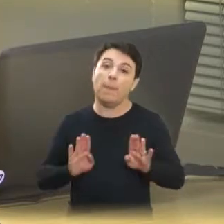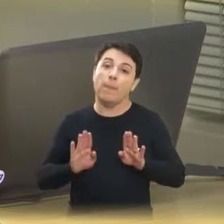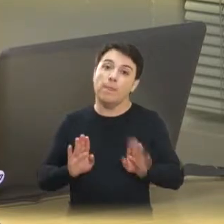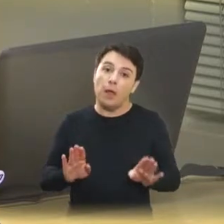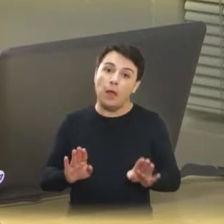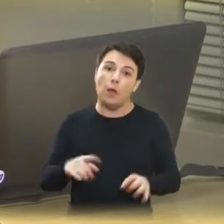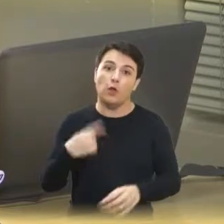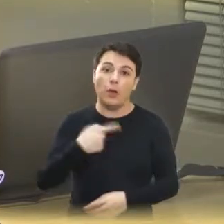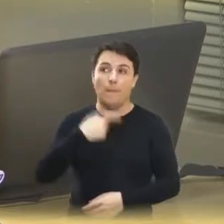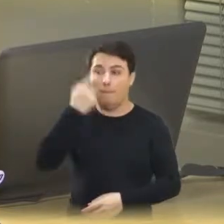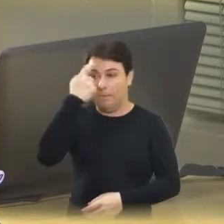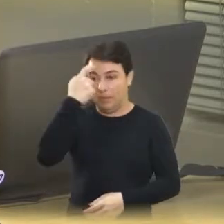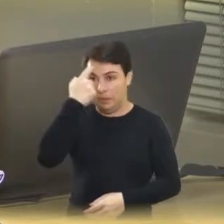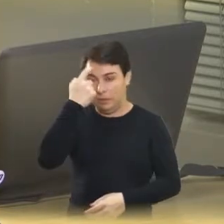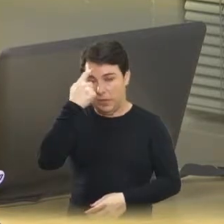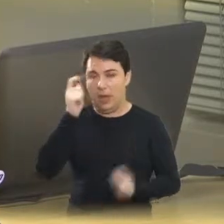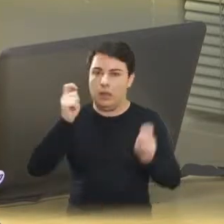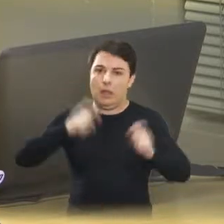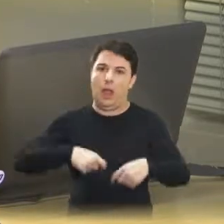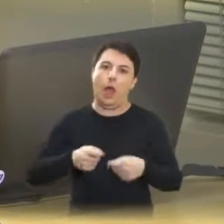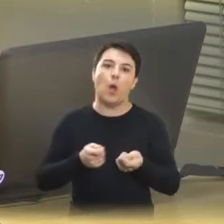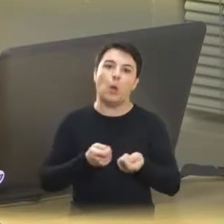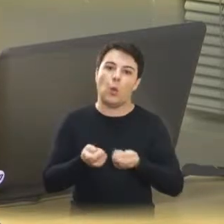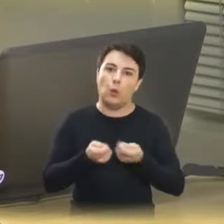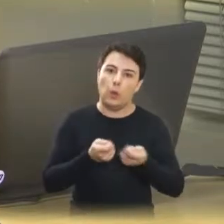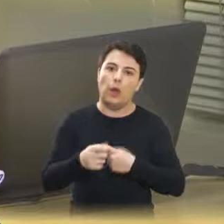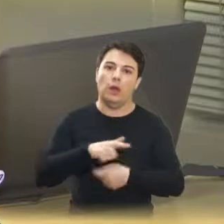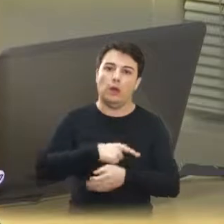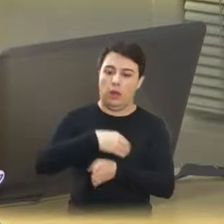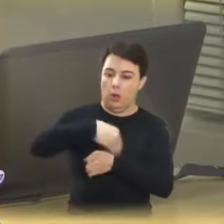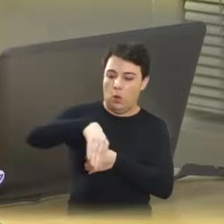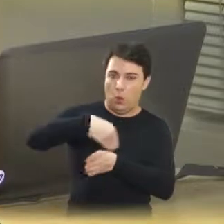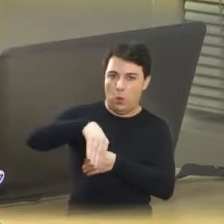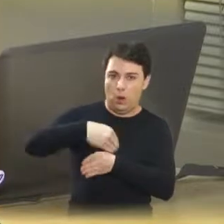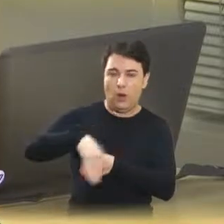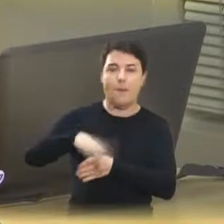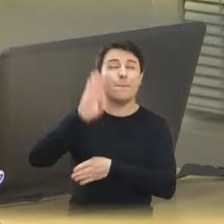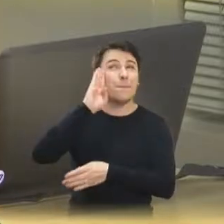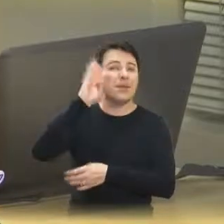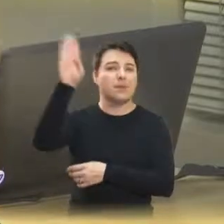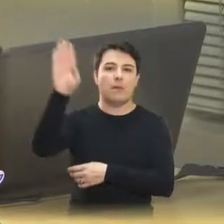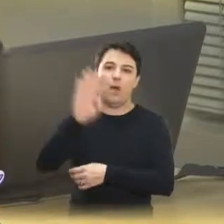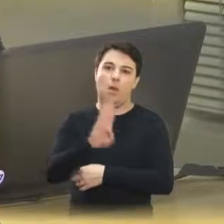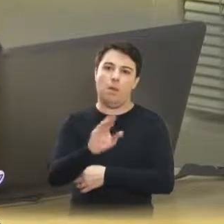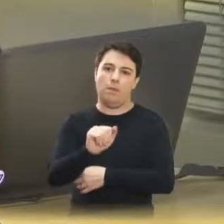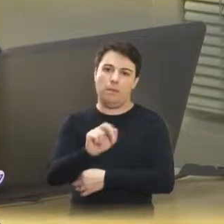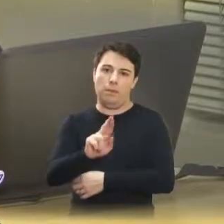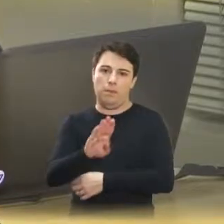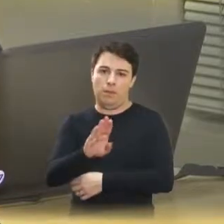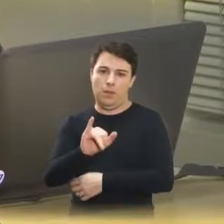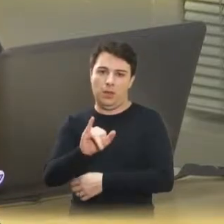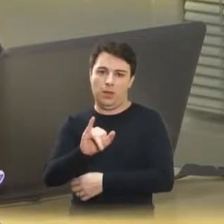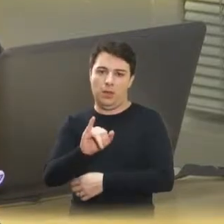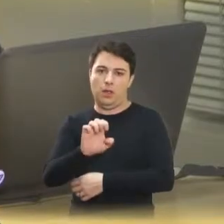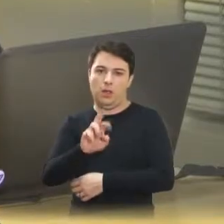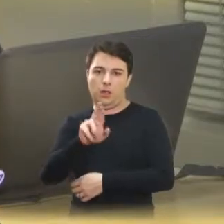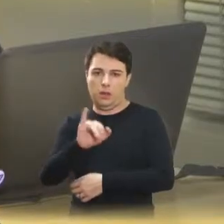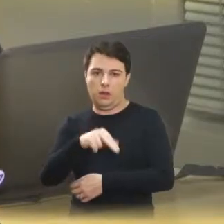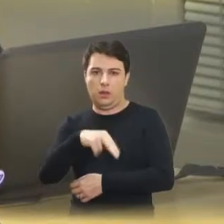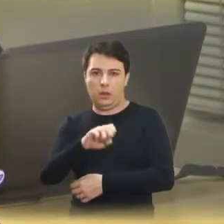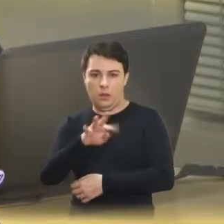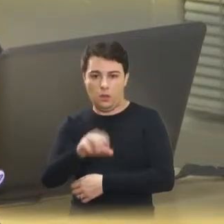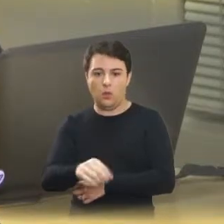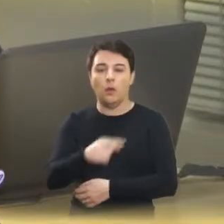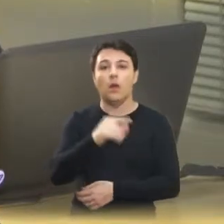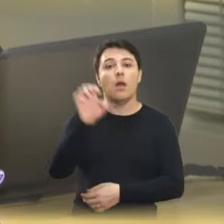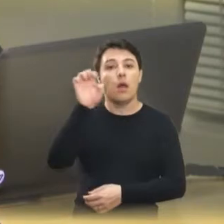gente está pensando num quadrante controlado, com via de acesso à principal Barbieri Neto, mas, o Edio bem